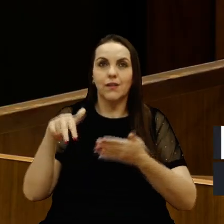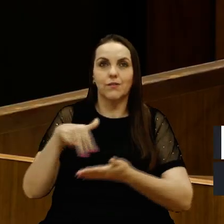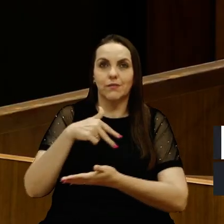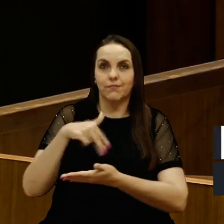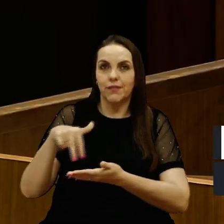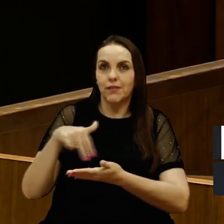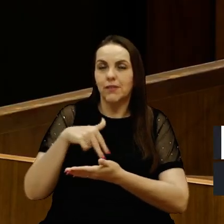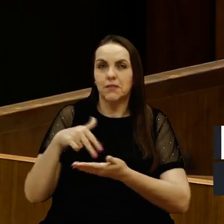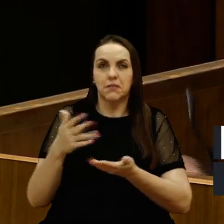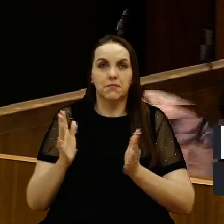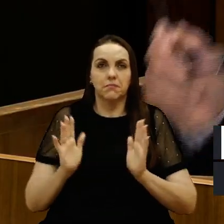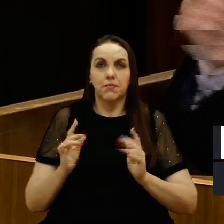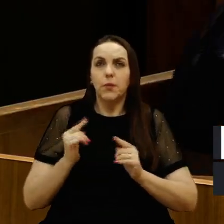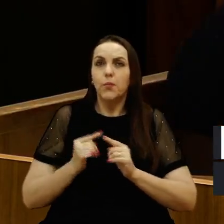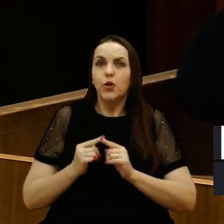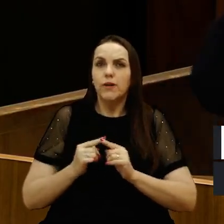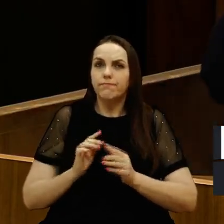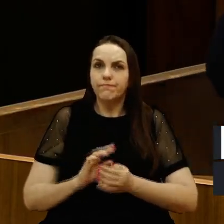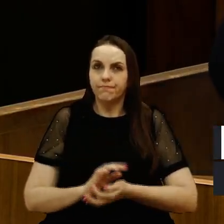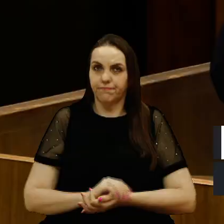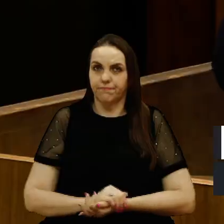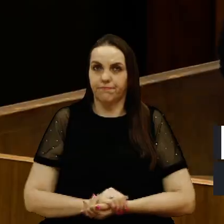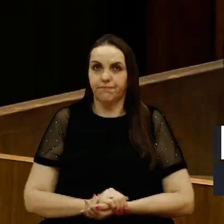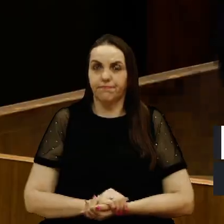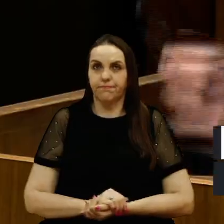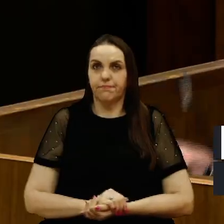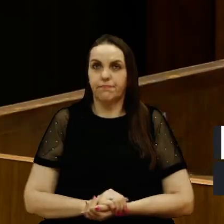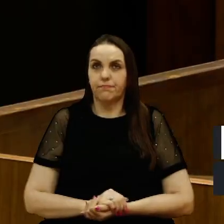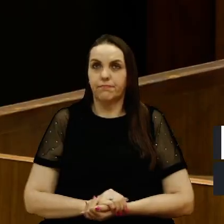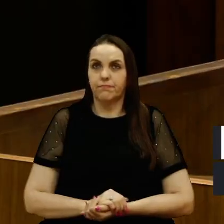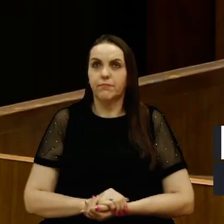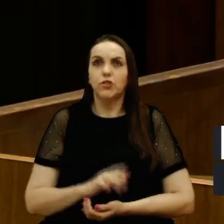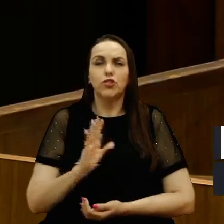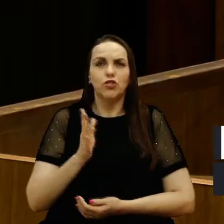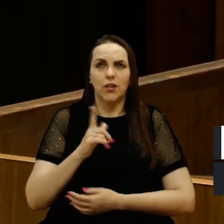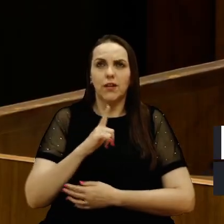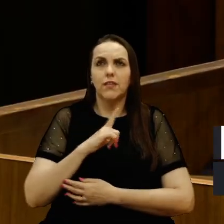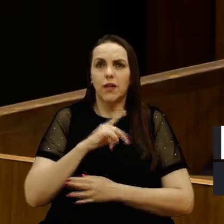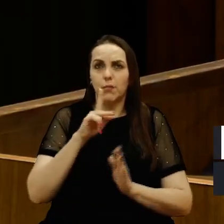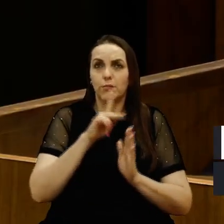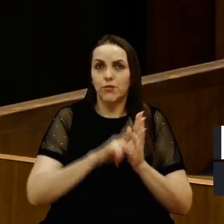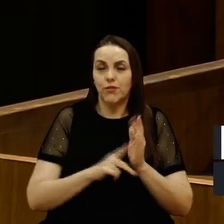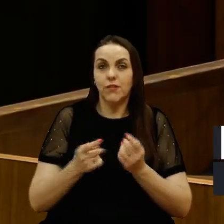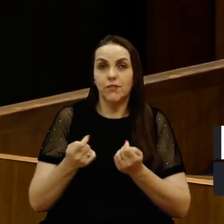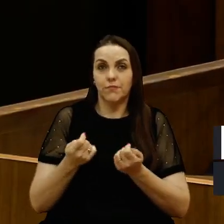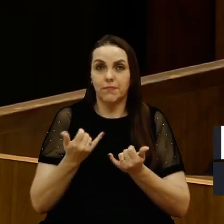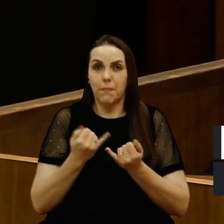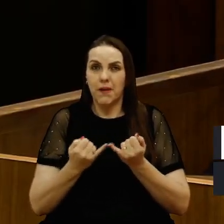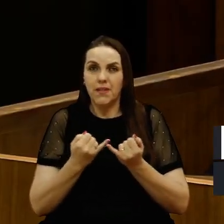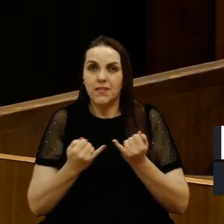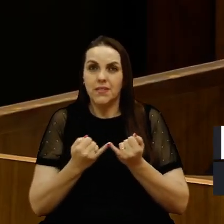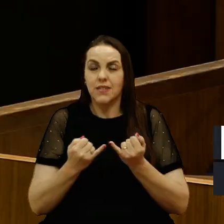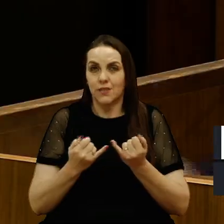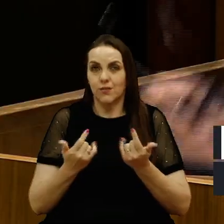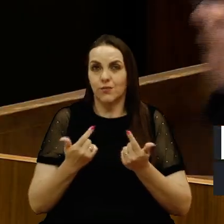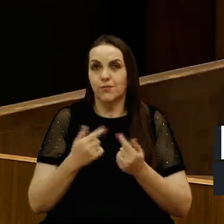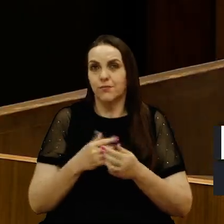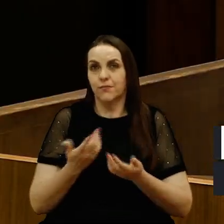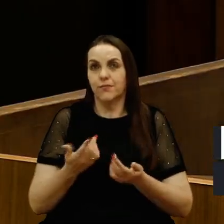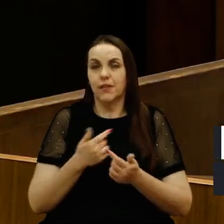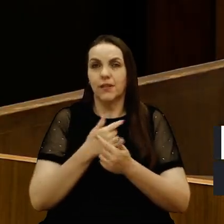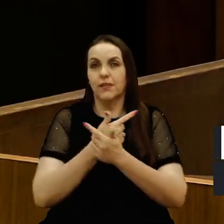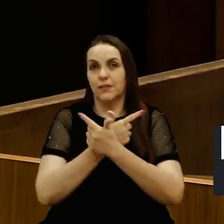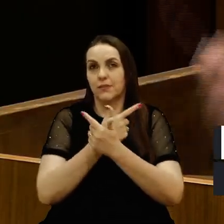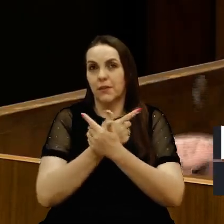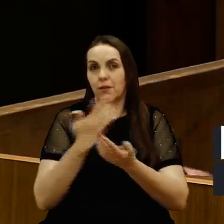gentileza. Por quê? Porque nós já temos um projeto similar da SMEL, de que